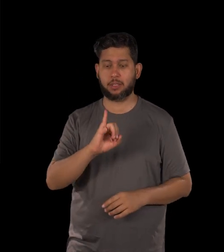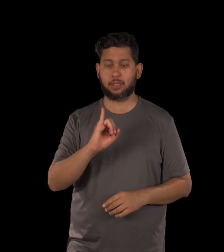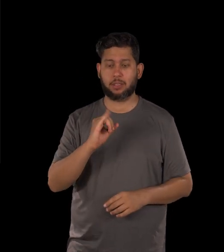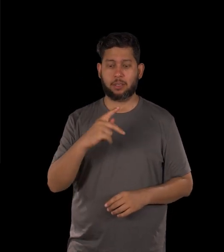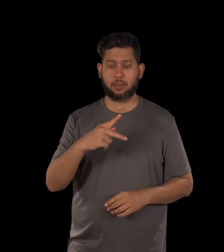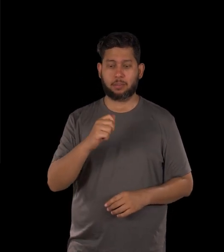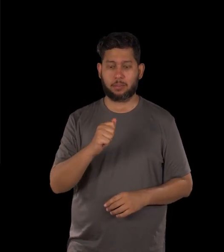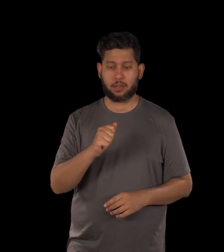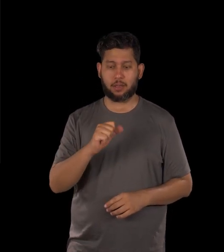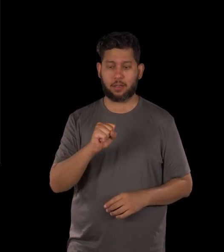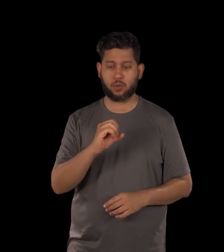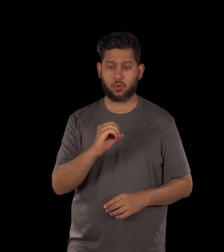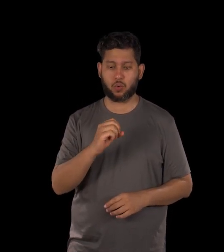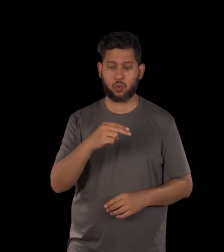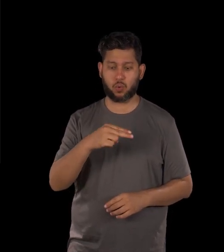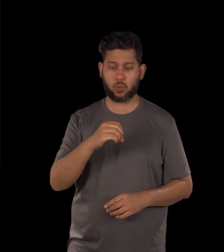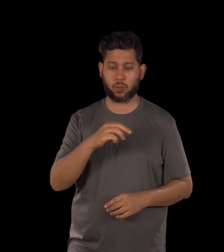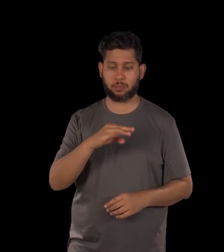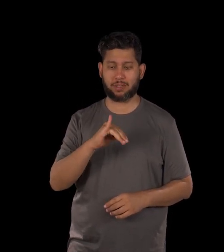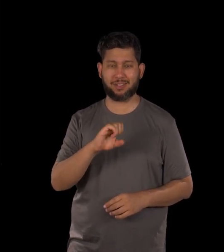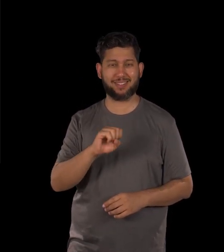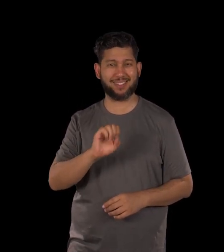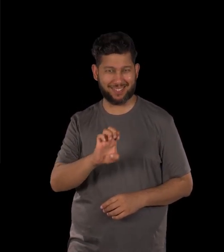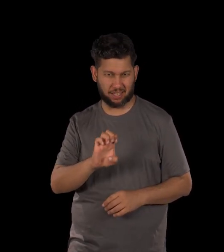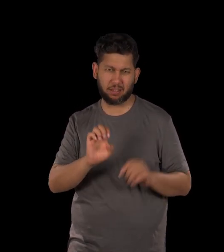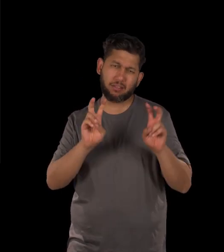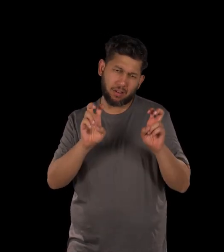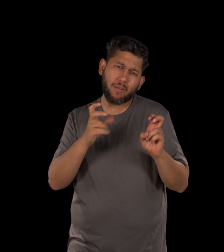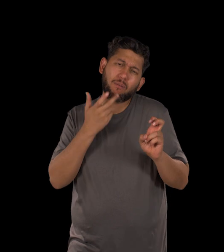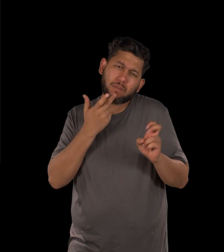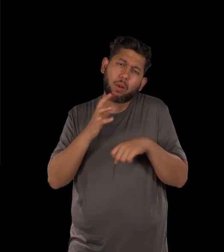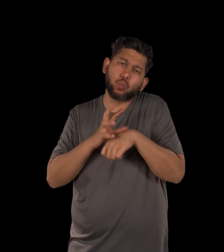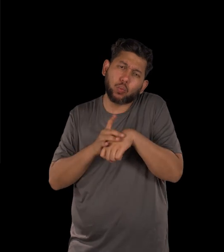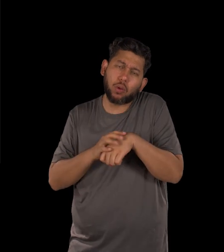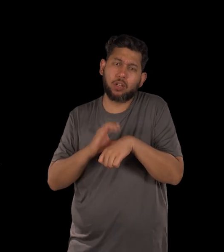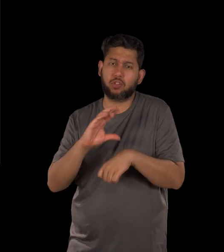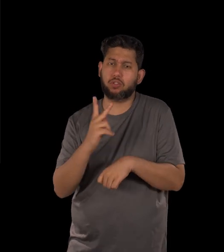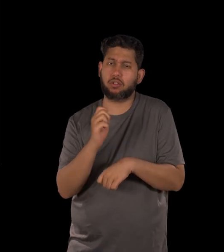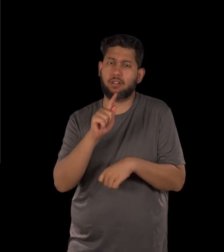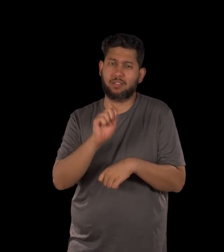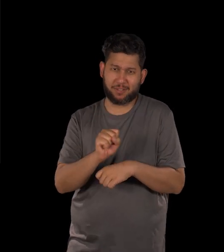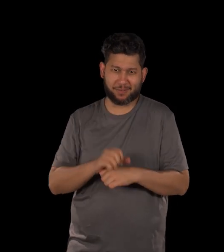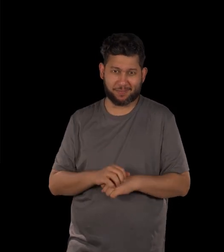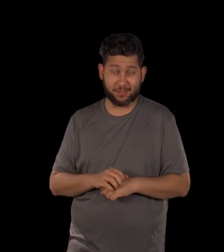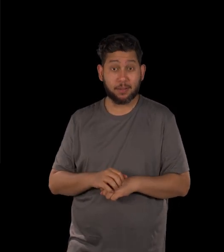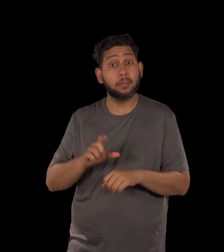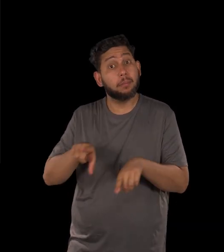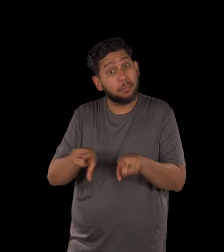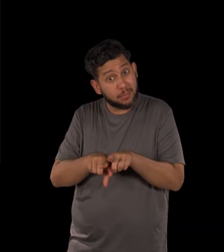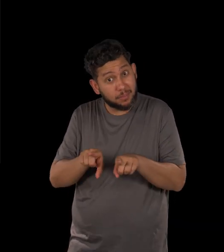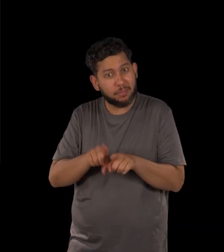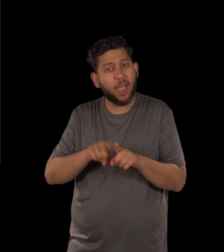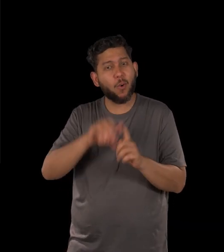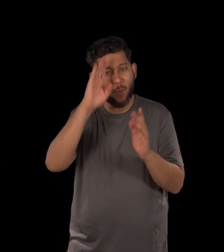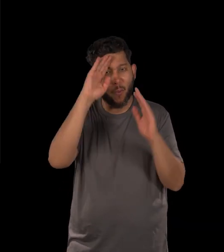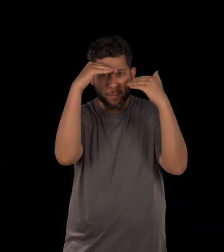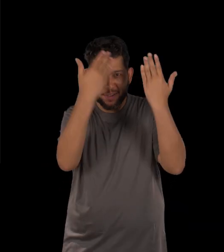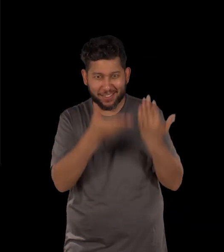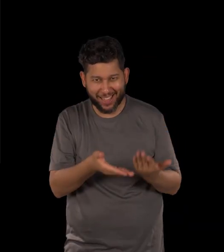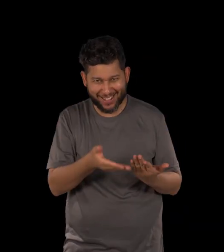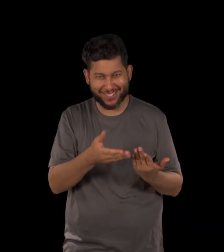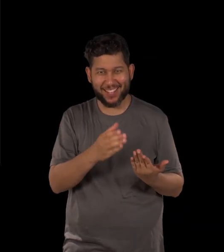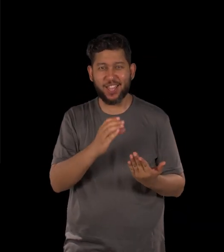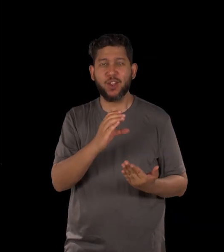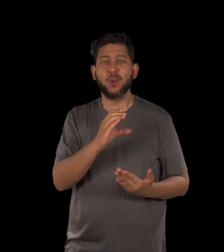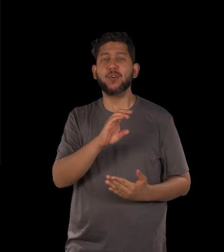mais conhecida popularmente, o mal de Chagas. Em homenagem ao amigo e chefe Oswaldo Cruz, Carlos Chagas deu a